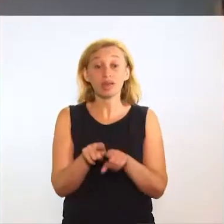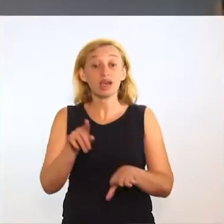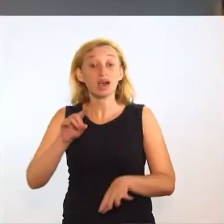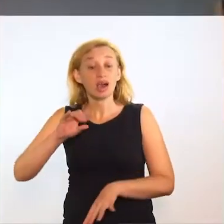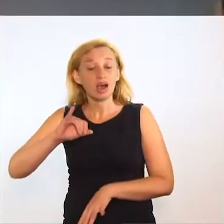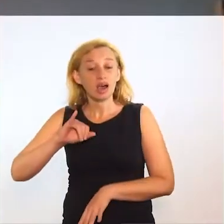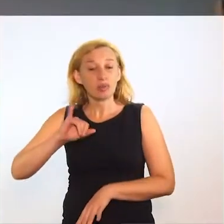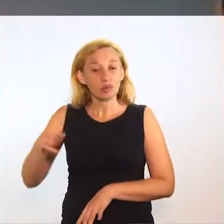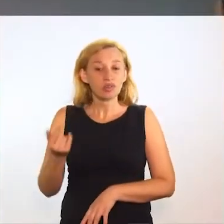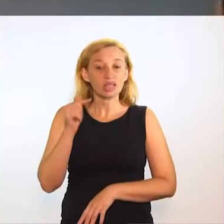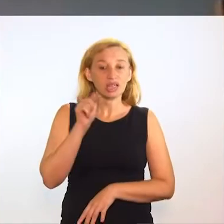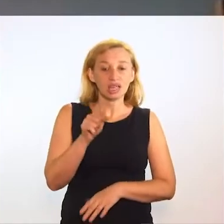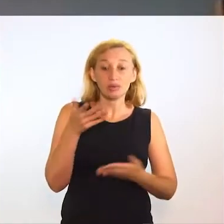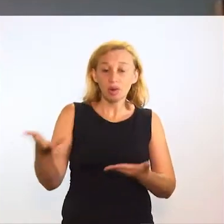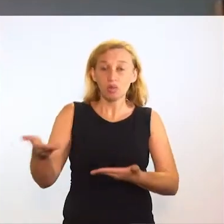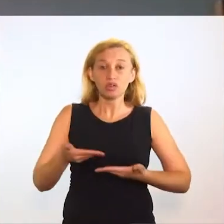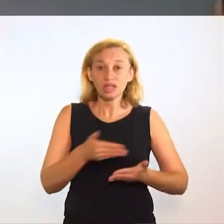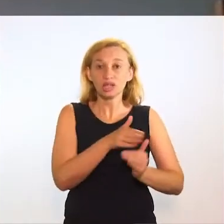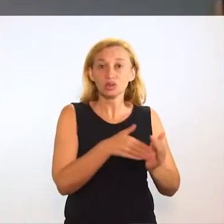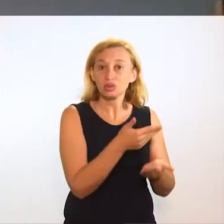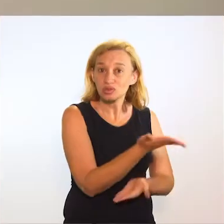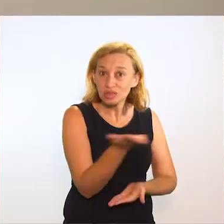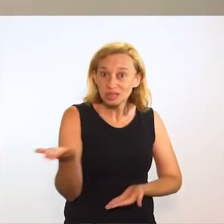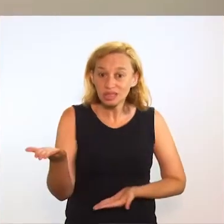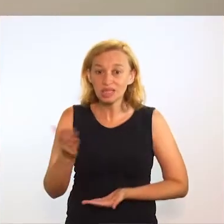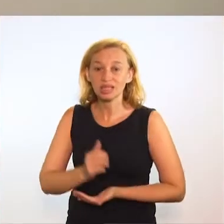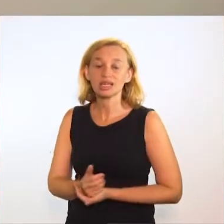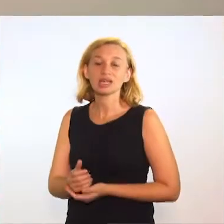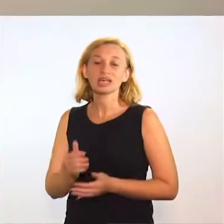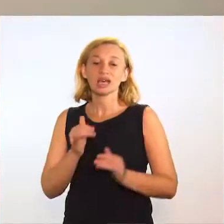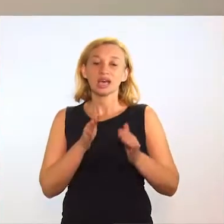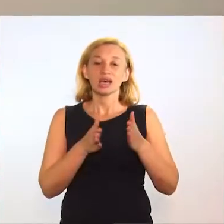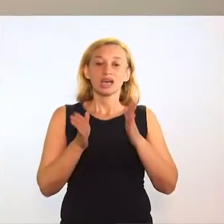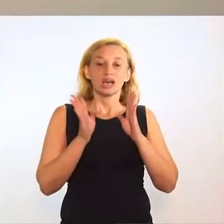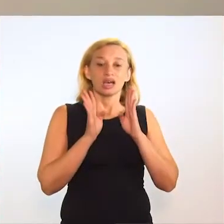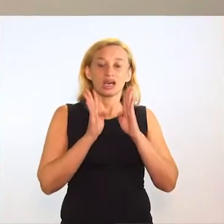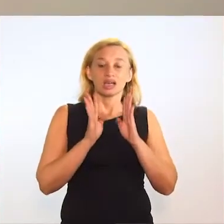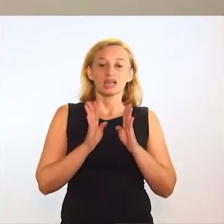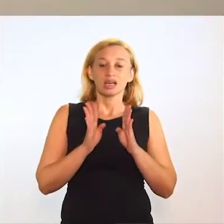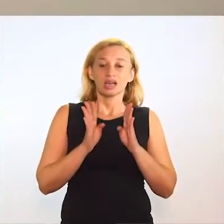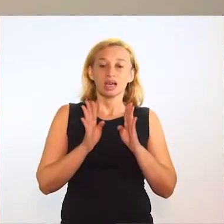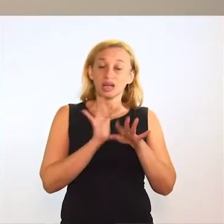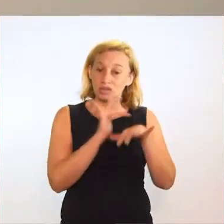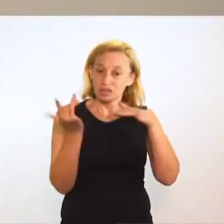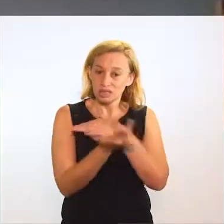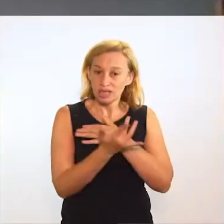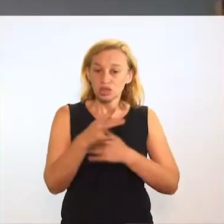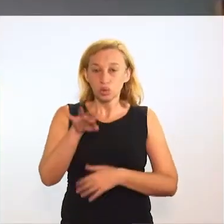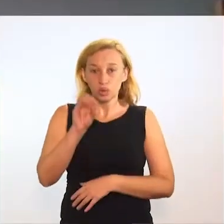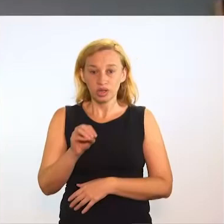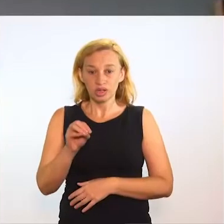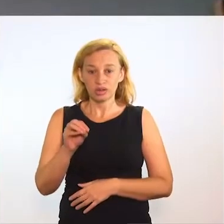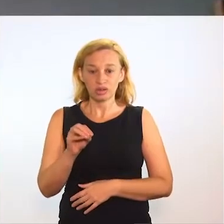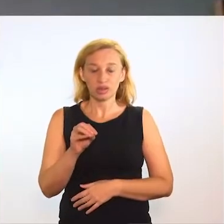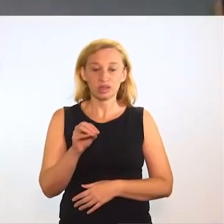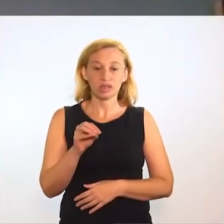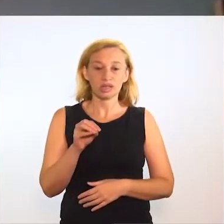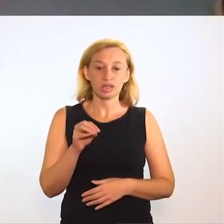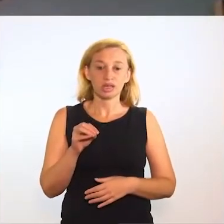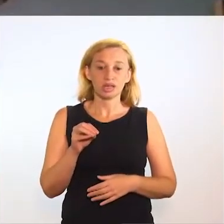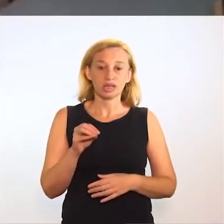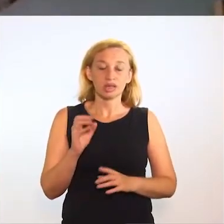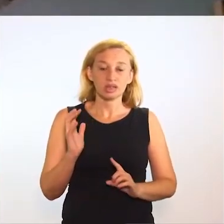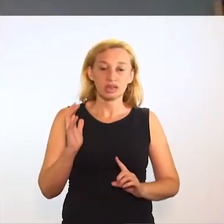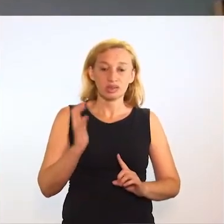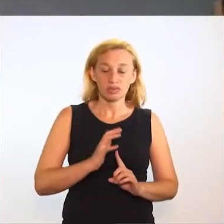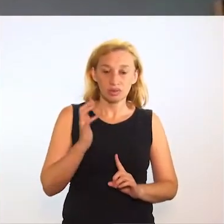Obrigada, Ariane. Também vou aproveitar aqui para fazer um convite a todos vocês para acessarem as redes sociais do Rio de Impacto. A gente